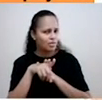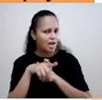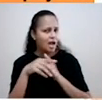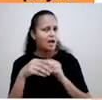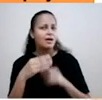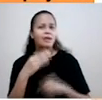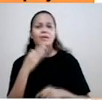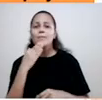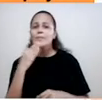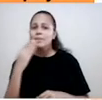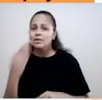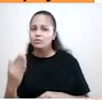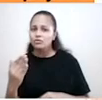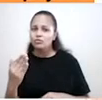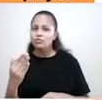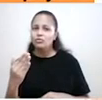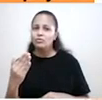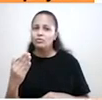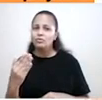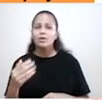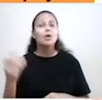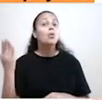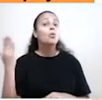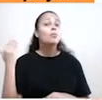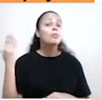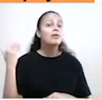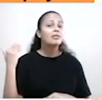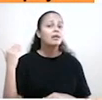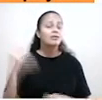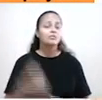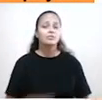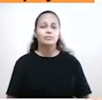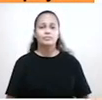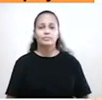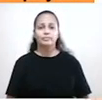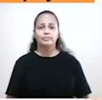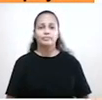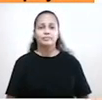perguntar, pedir. O passado e o particípio, asked.